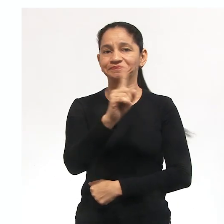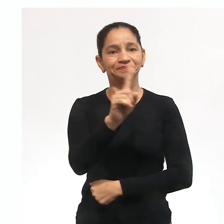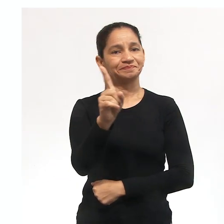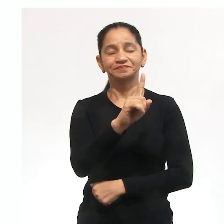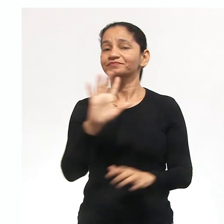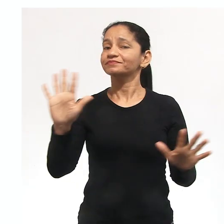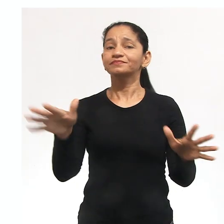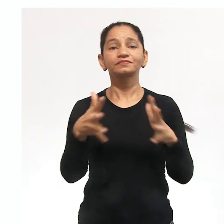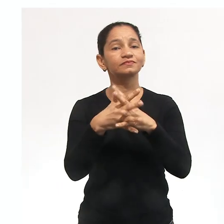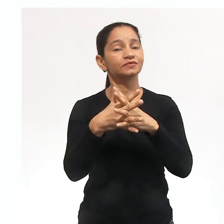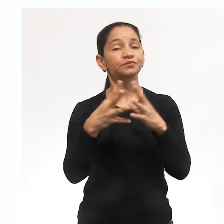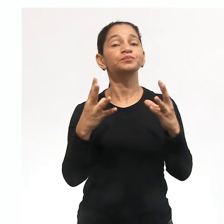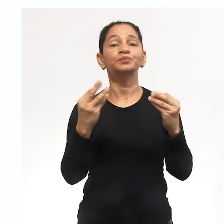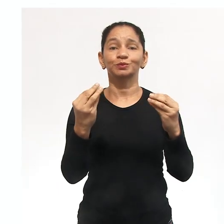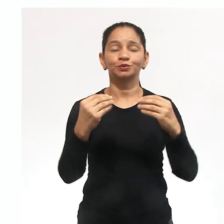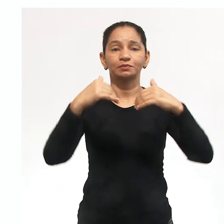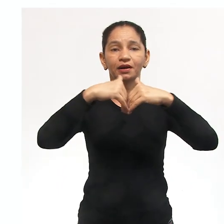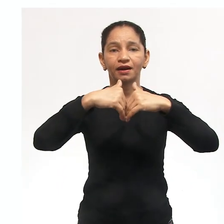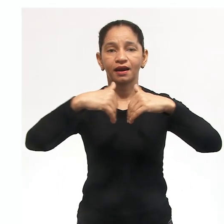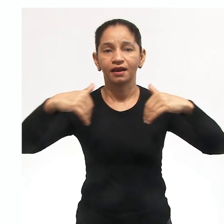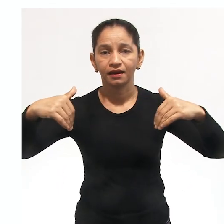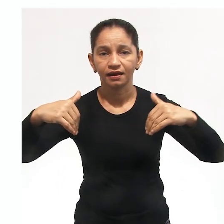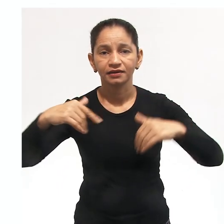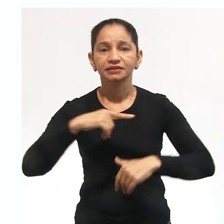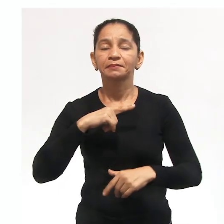a complexidade, né,